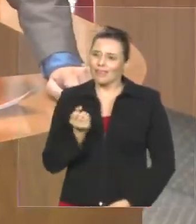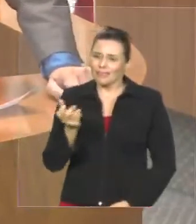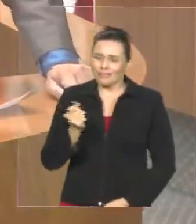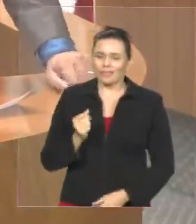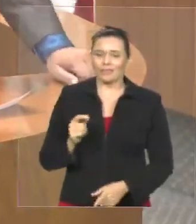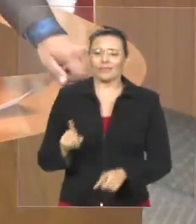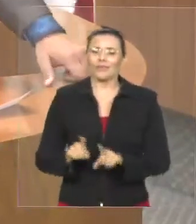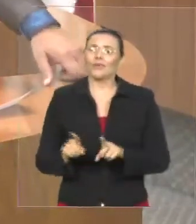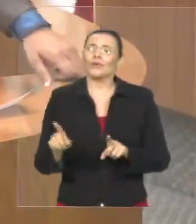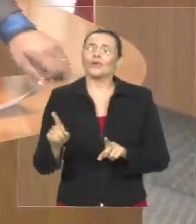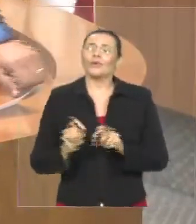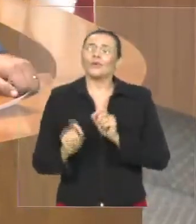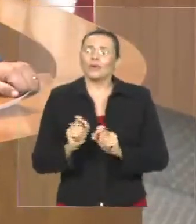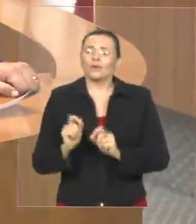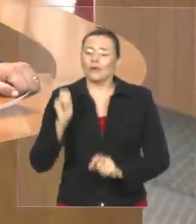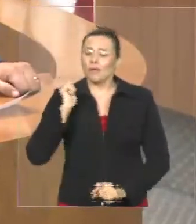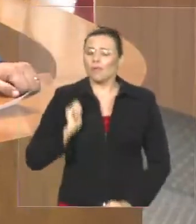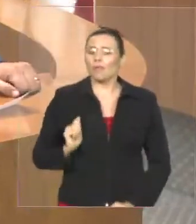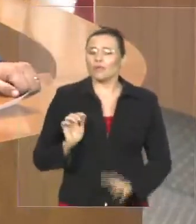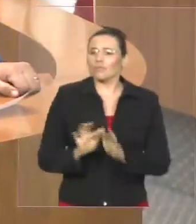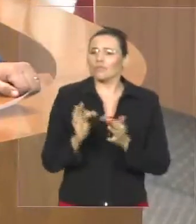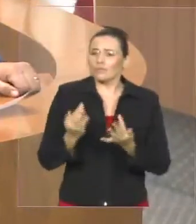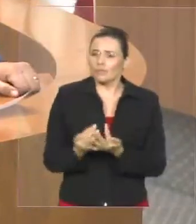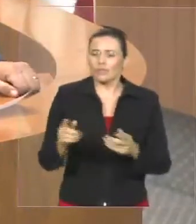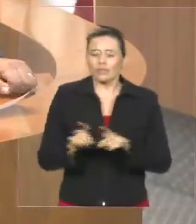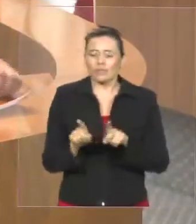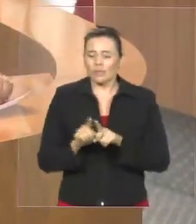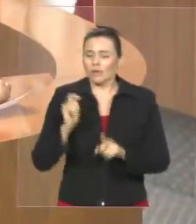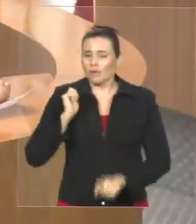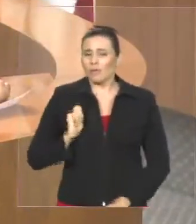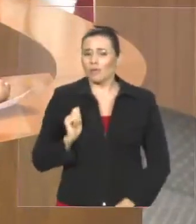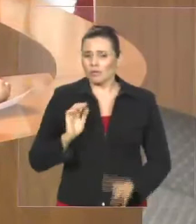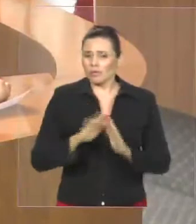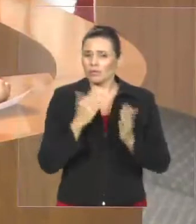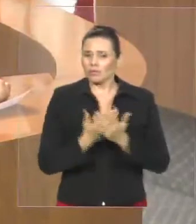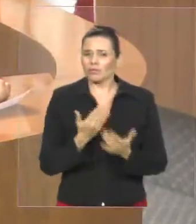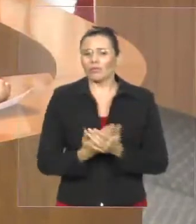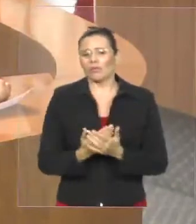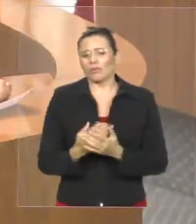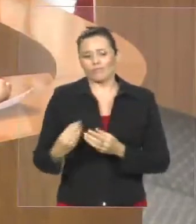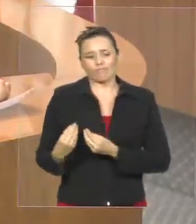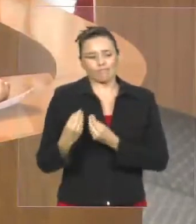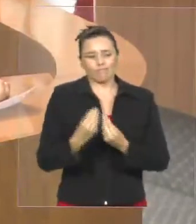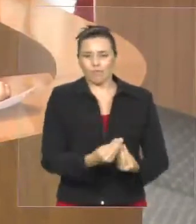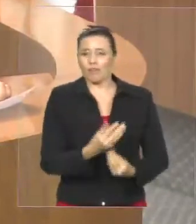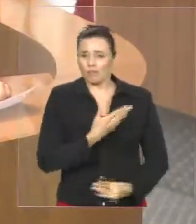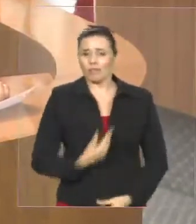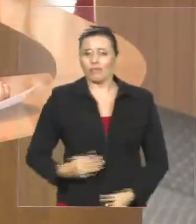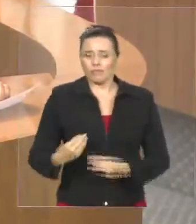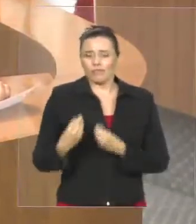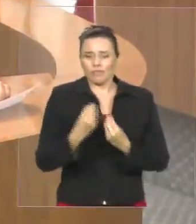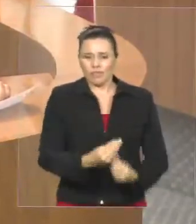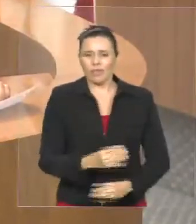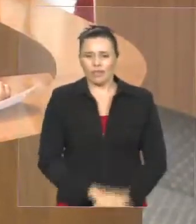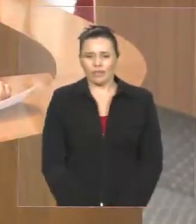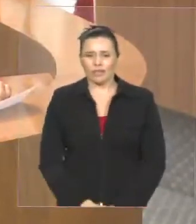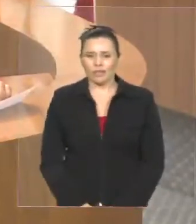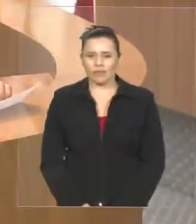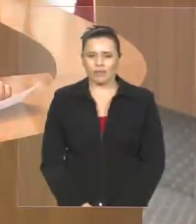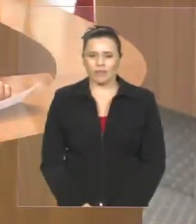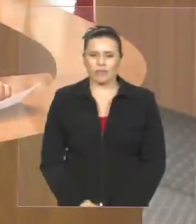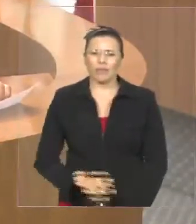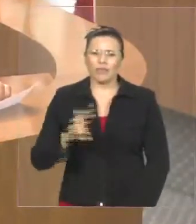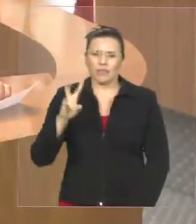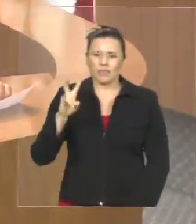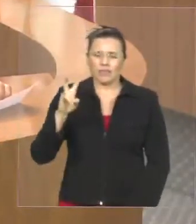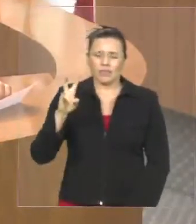janeiro, como vai chegar, e ter a garantia de receber o valor de R$ 51,00 para